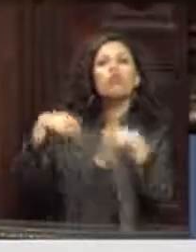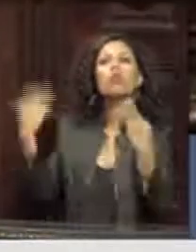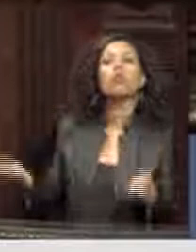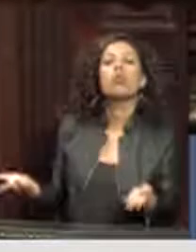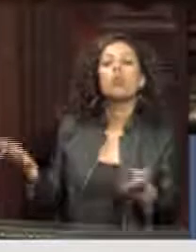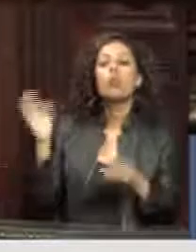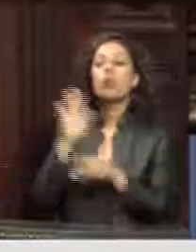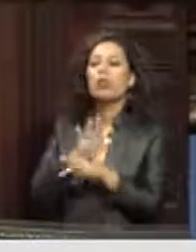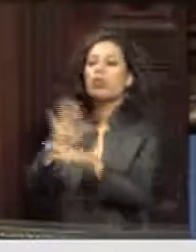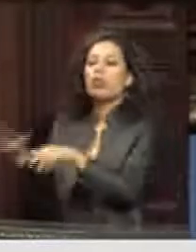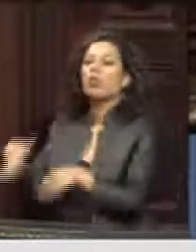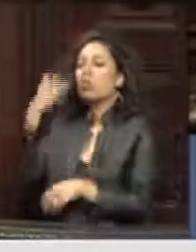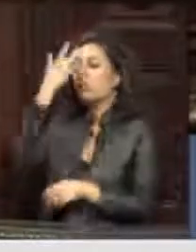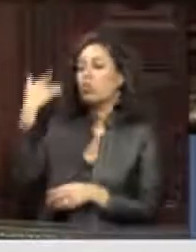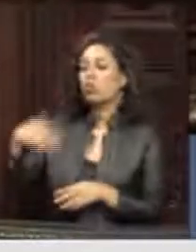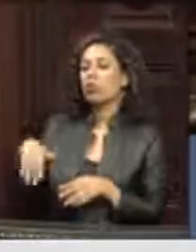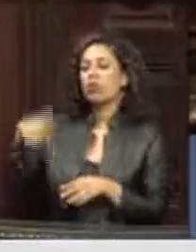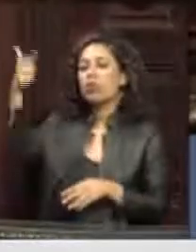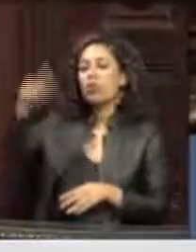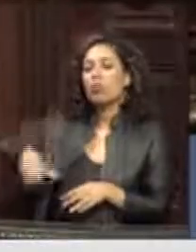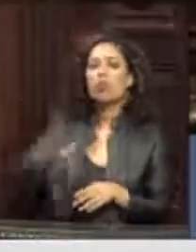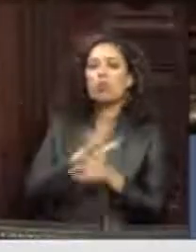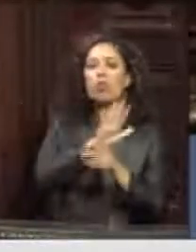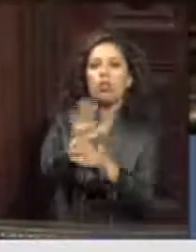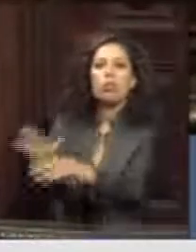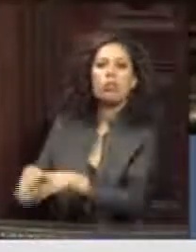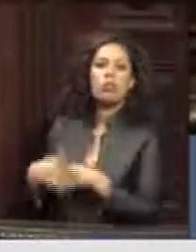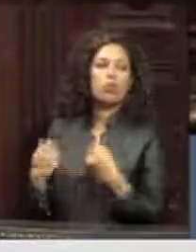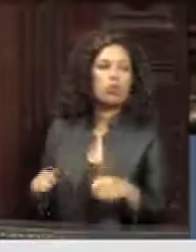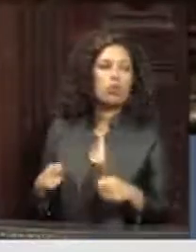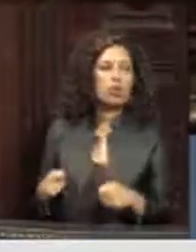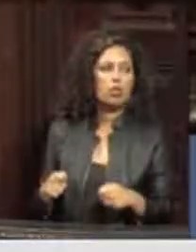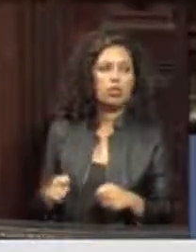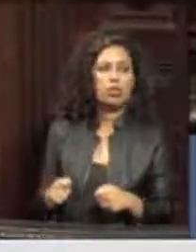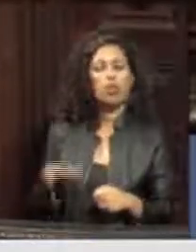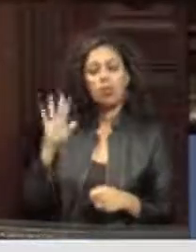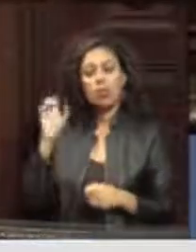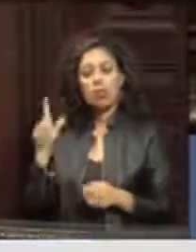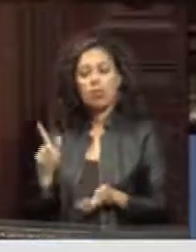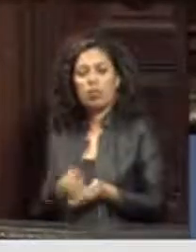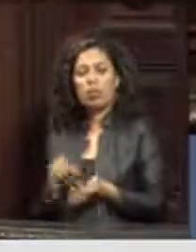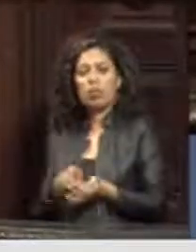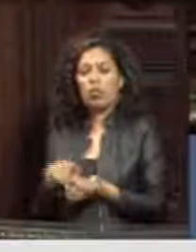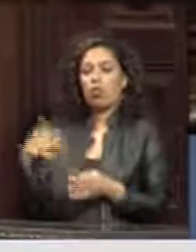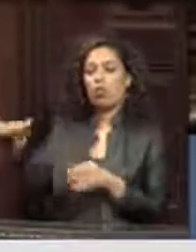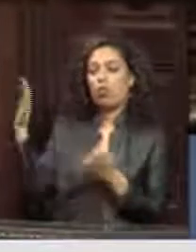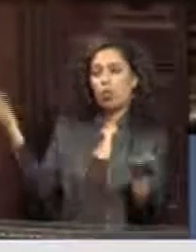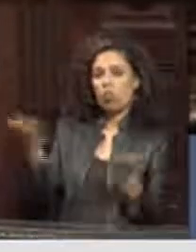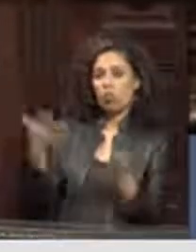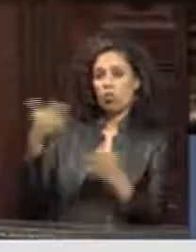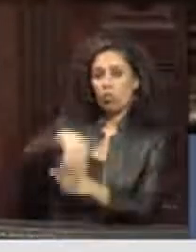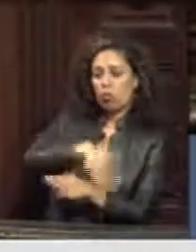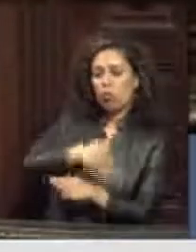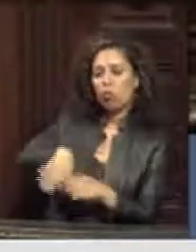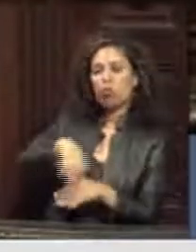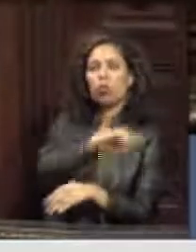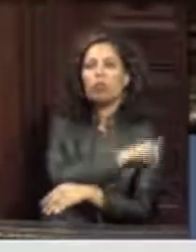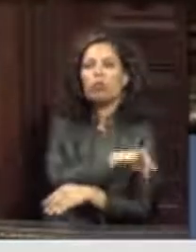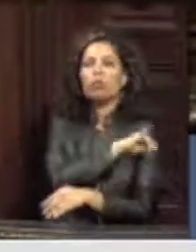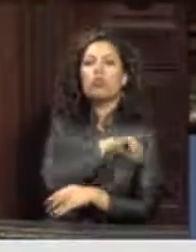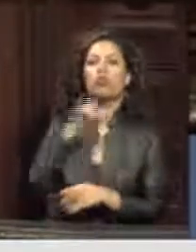melhorias. É verdade. Estradas que estão completamente abandonadas,